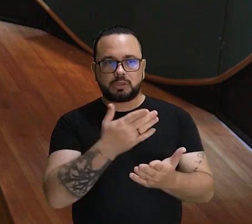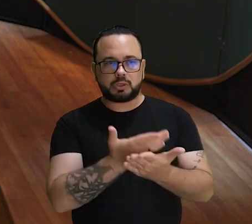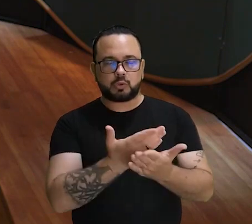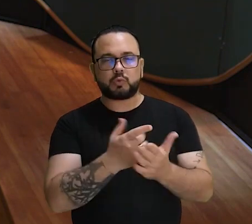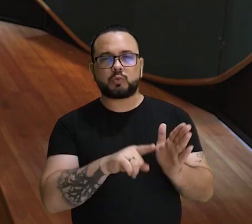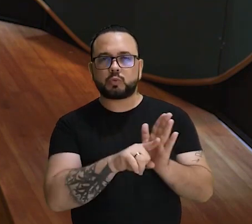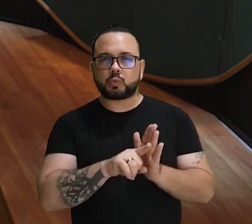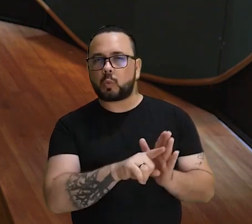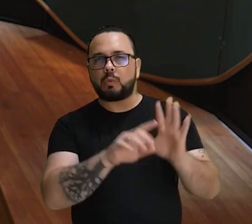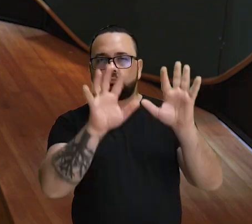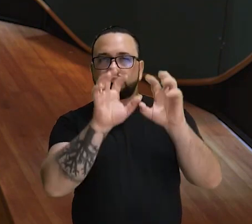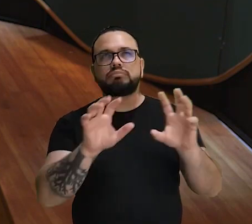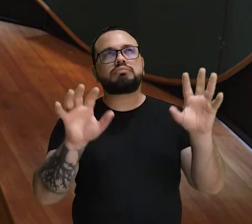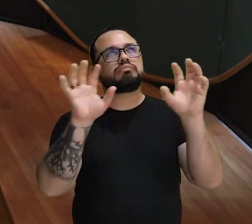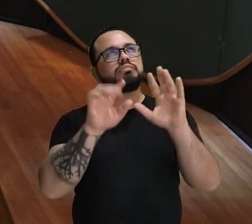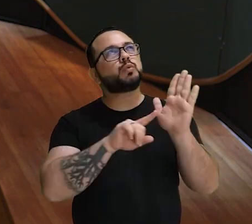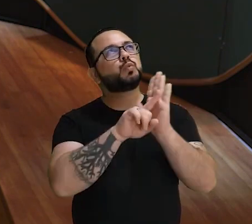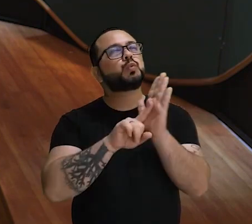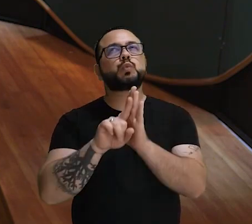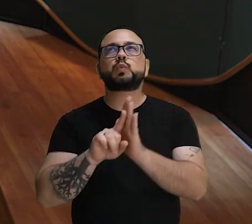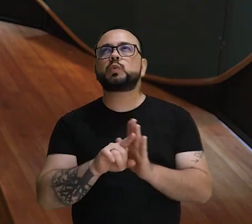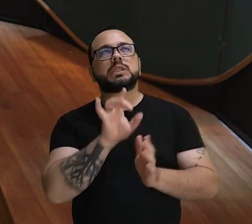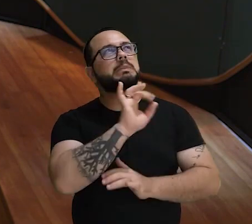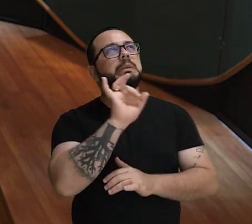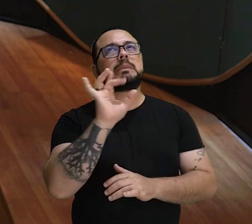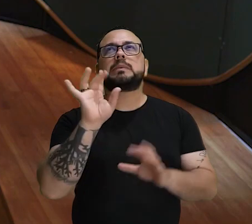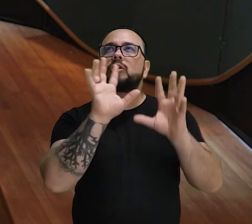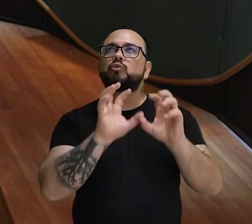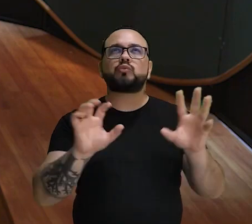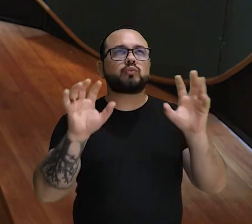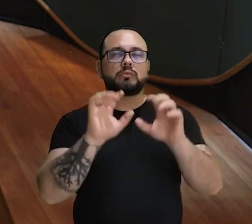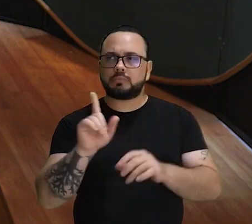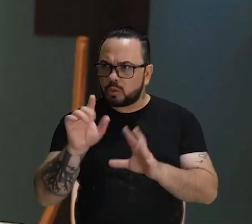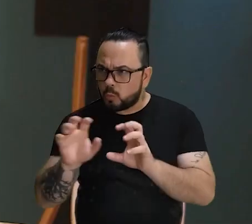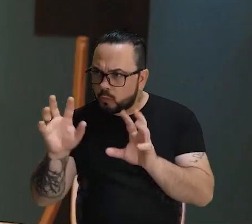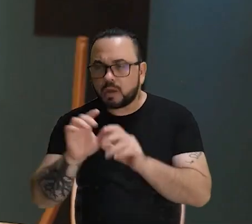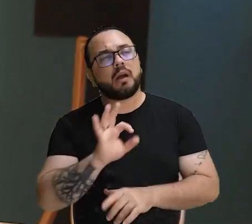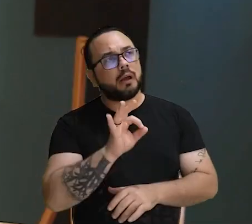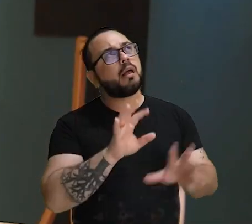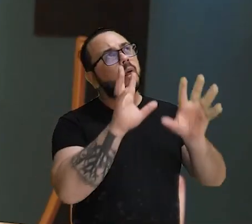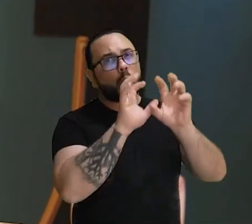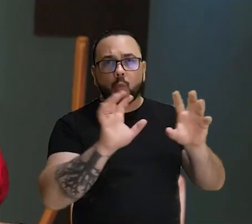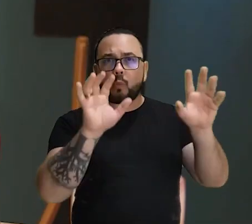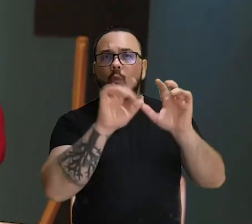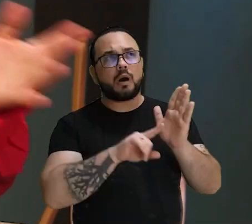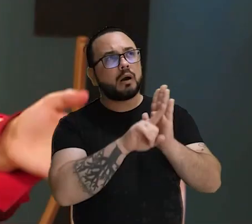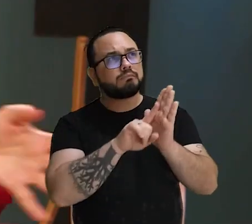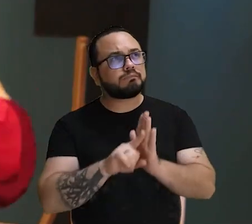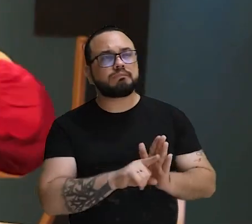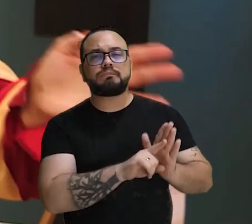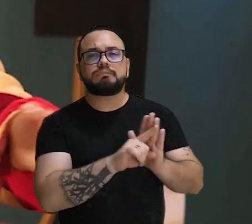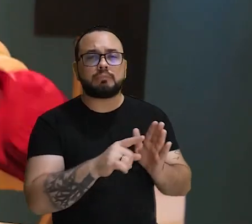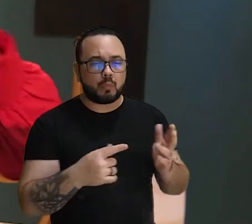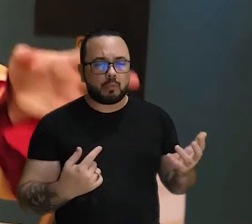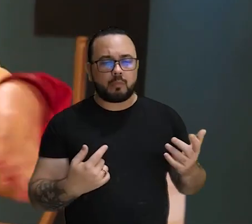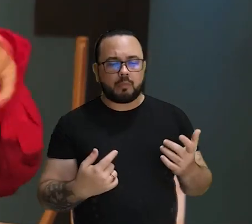um estudioso de nuvens. E aí ele estuda cada tipo de camadas de nuvens. Nuvem? Ele faz parte dos estudos